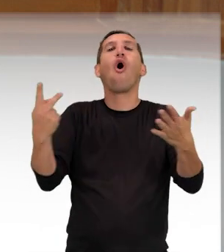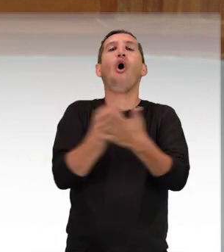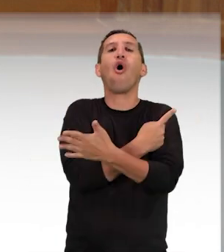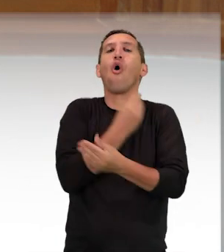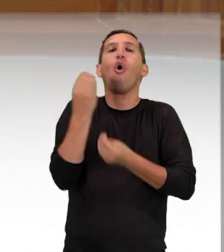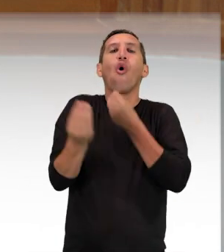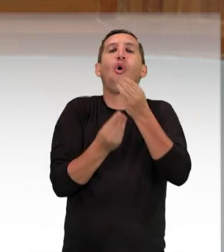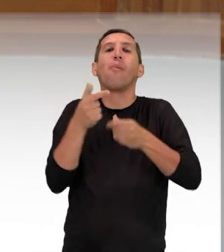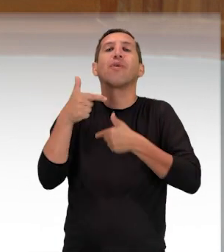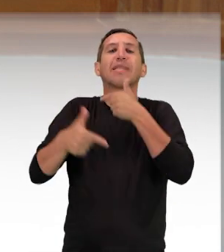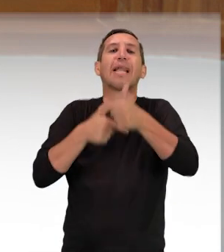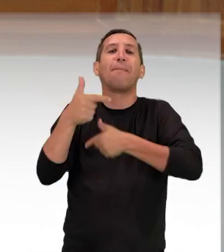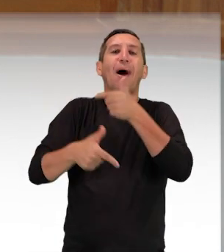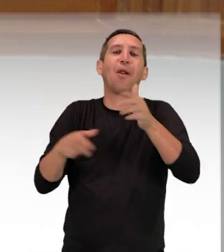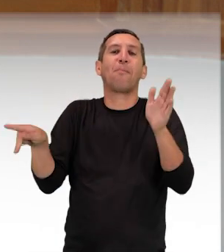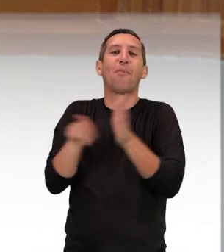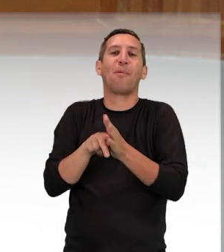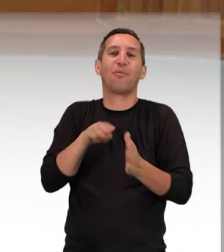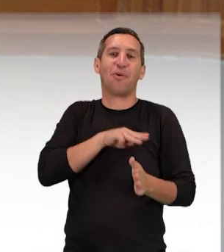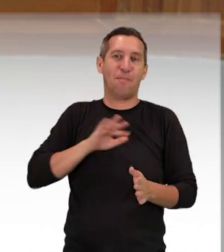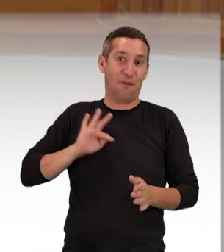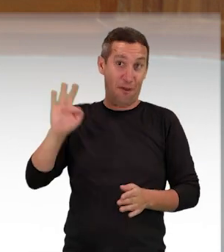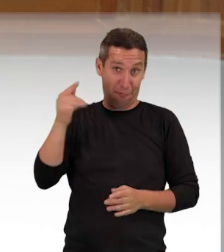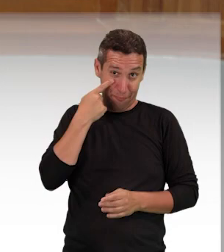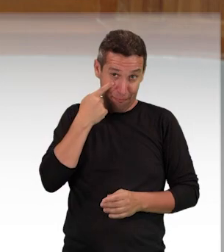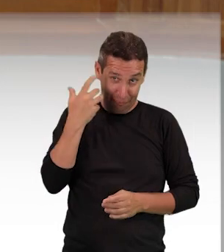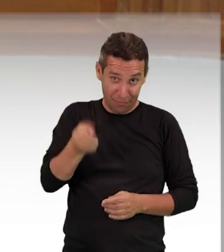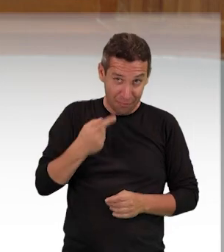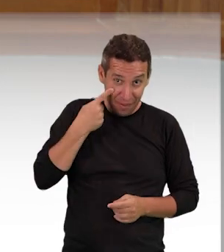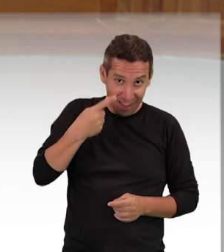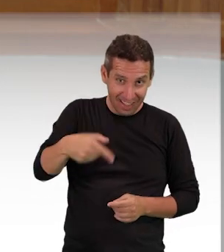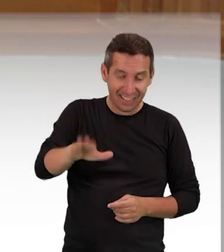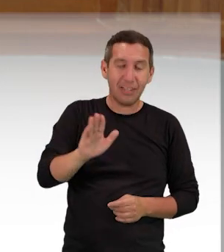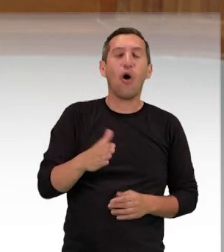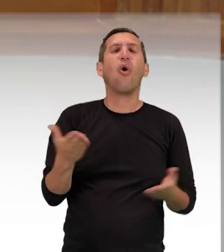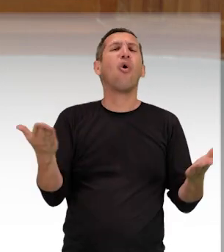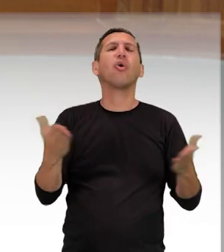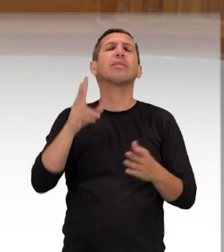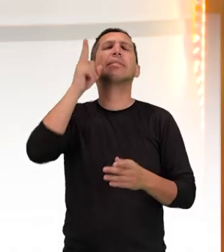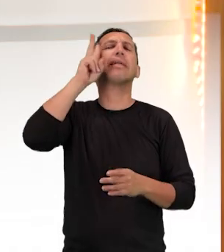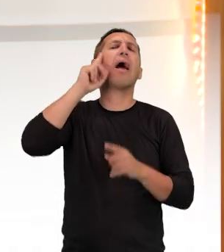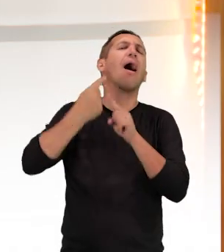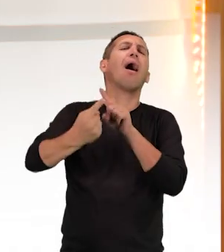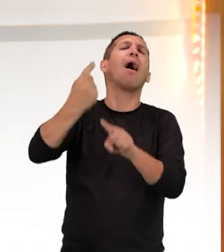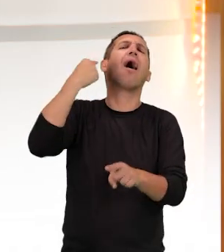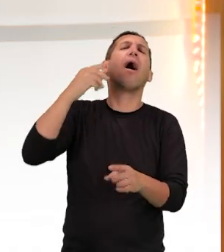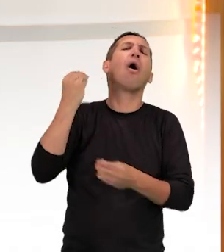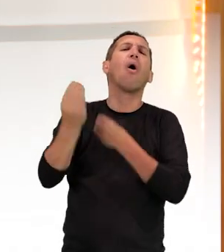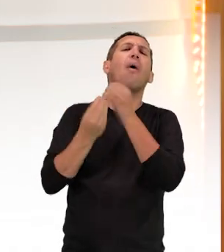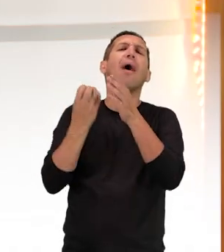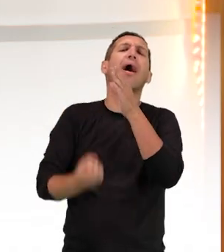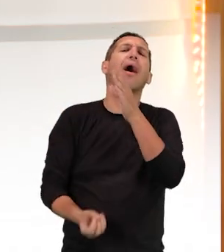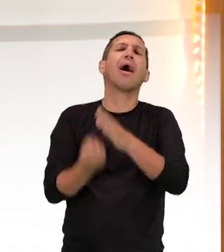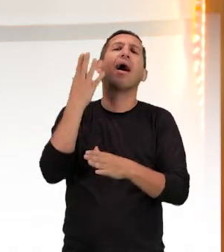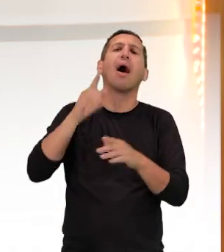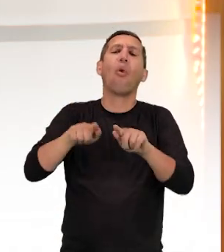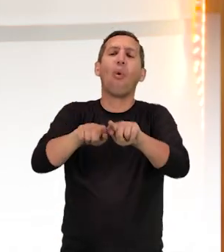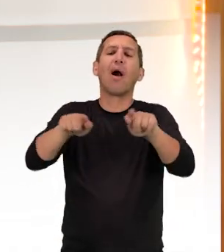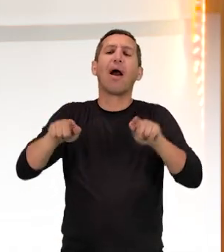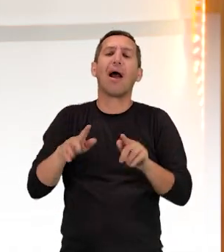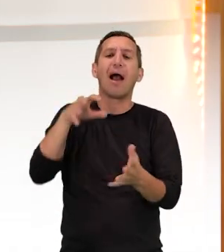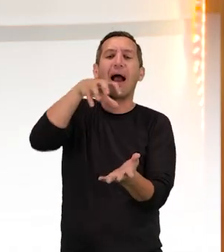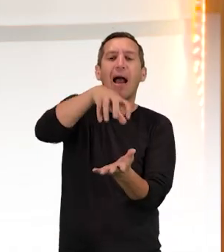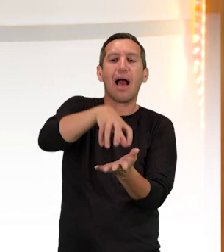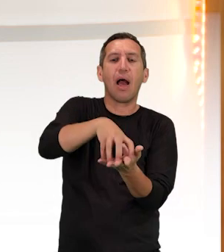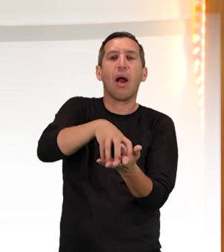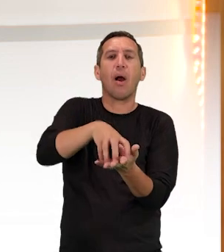como retrospectiva da atuação do MPF no combate à Covid-19. Hoje vamos relembrar como foi a